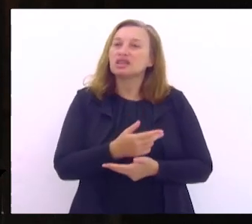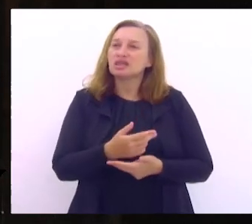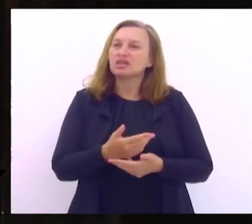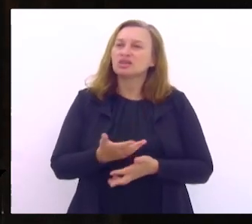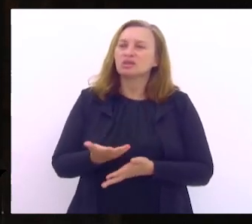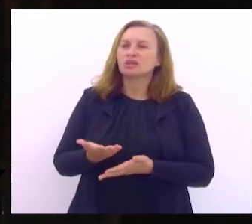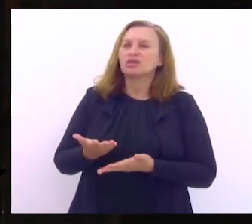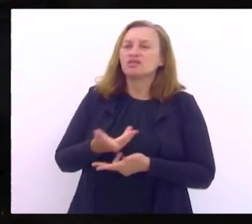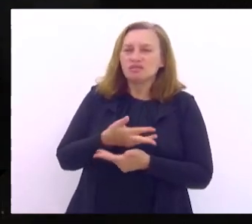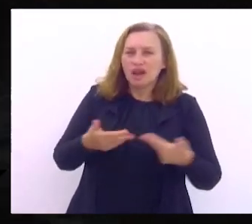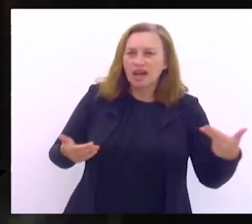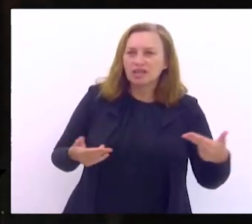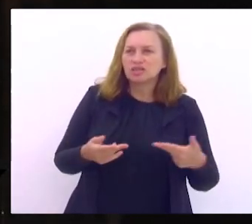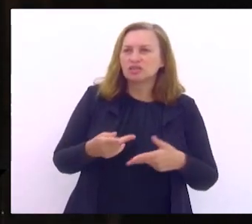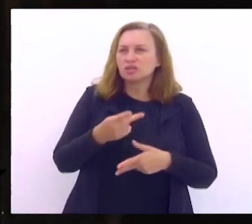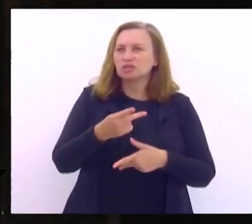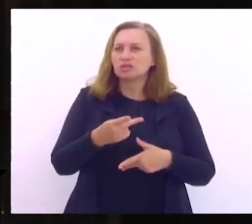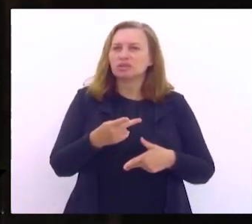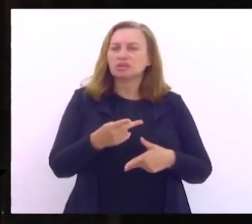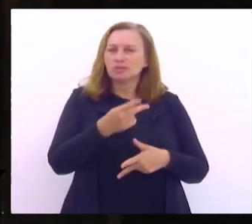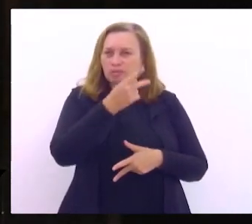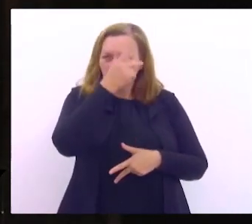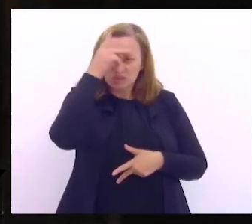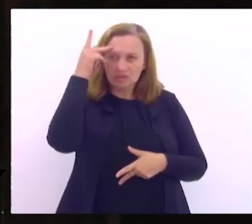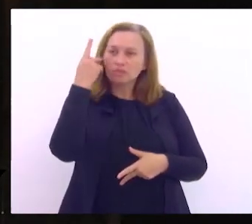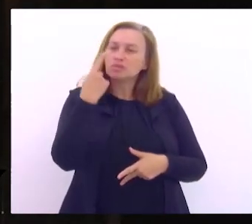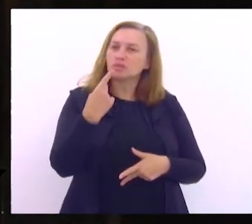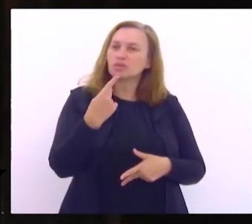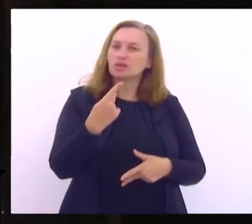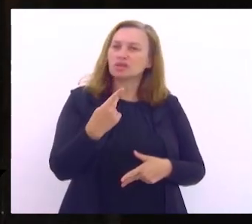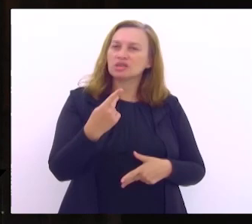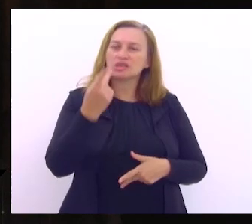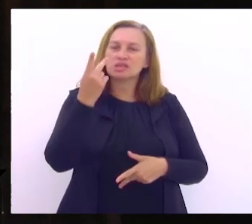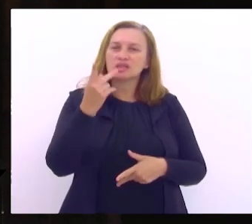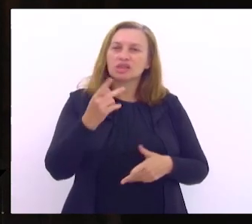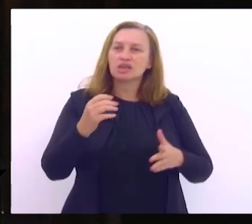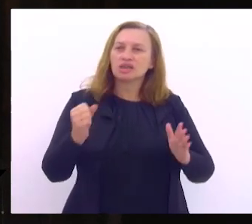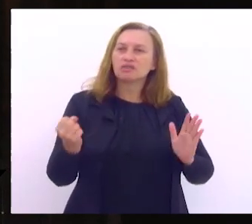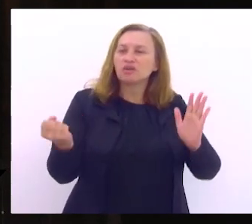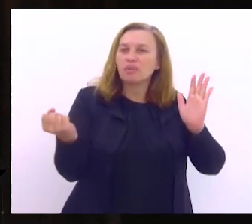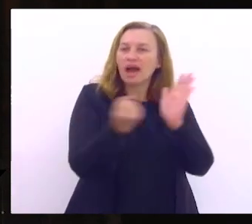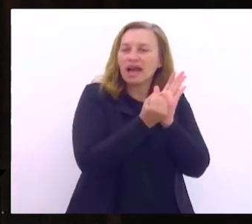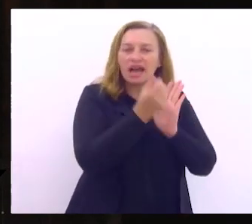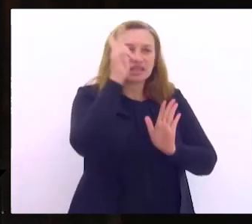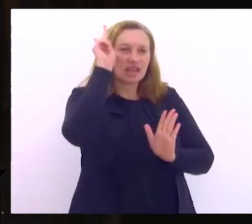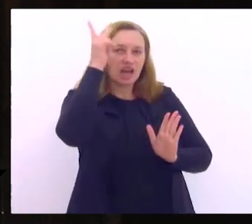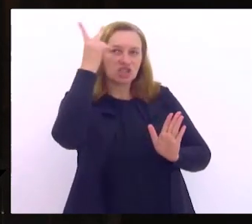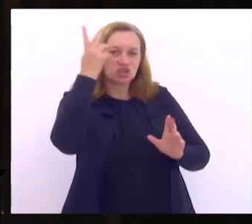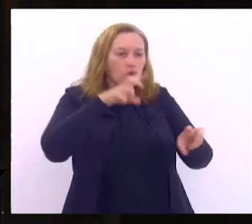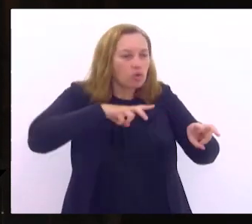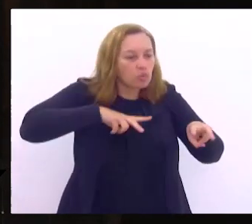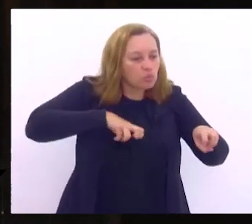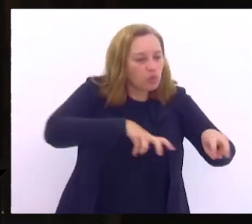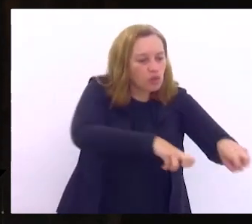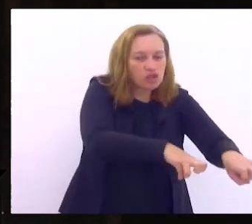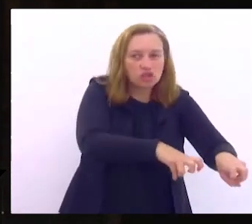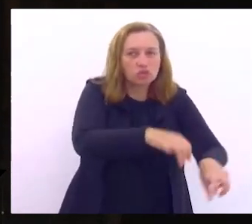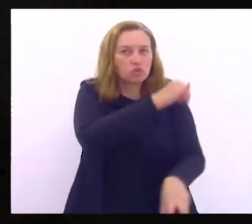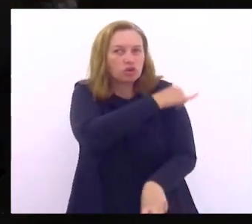também, que ajudaram a construir a história do atletismo do Rio de Janeiro, do